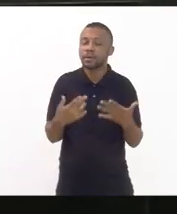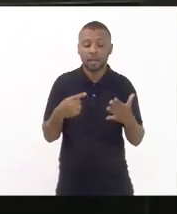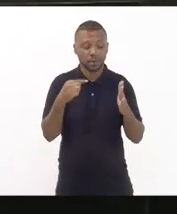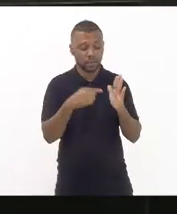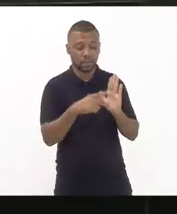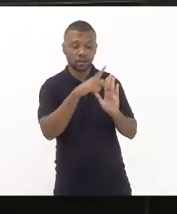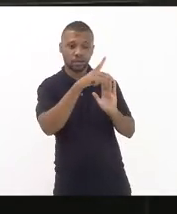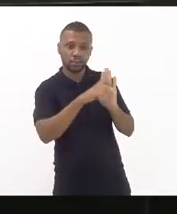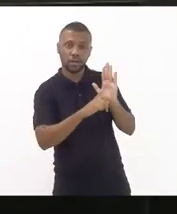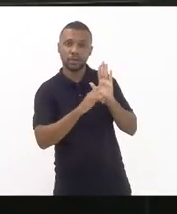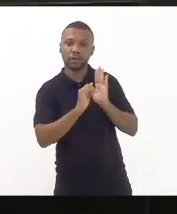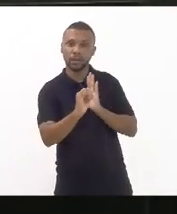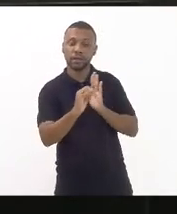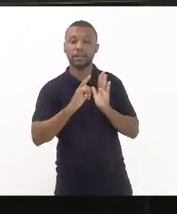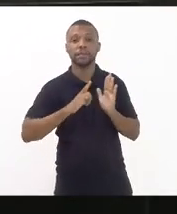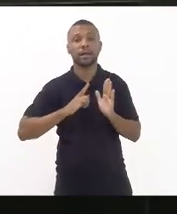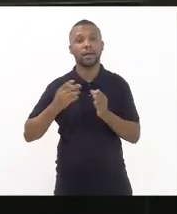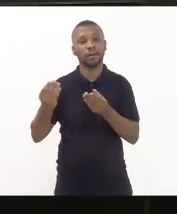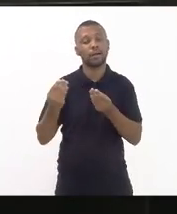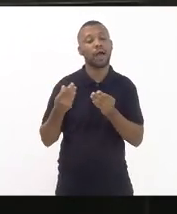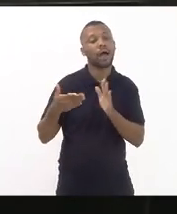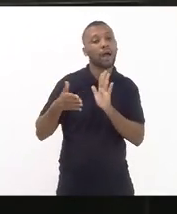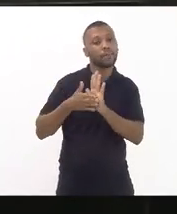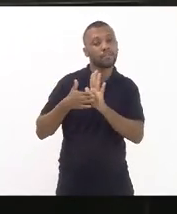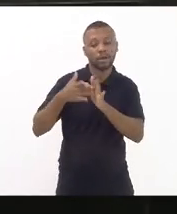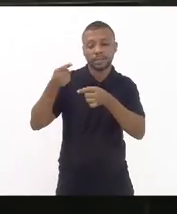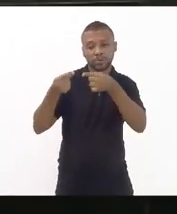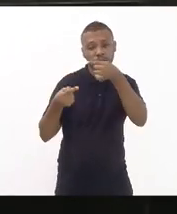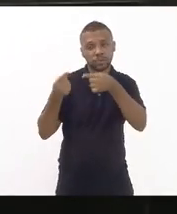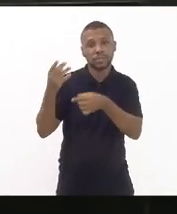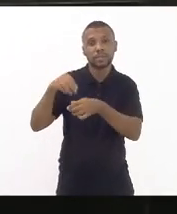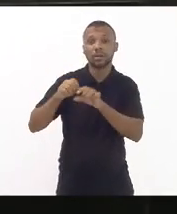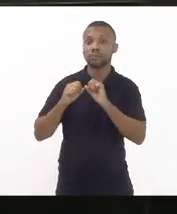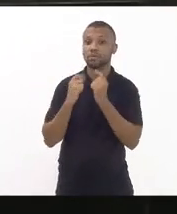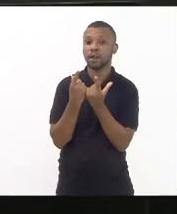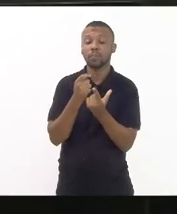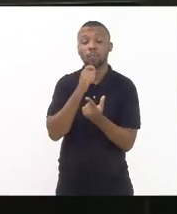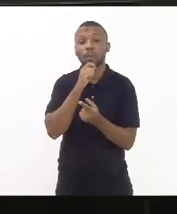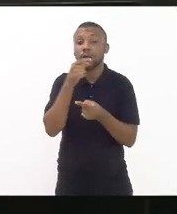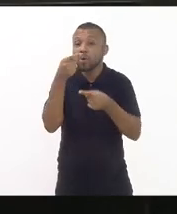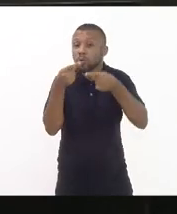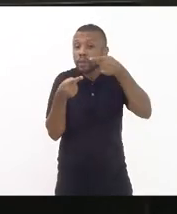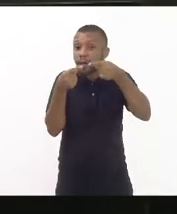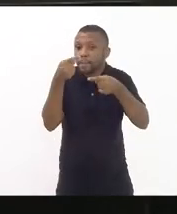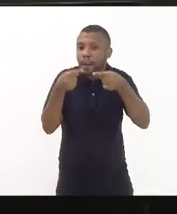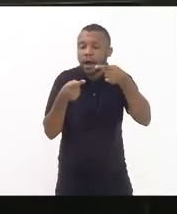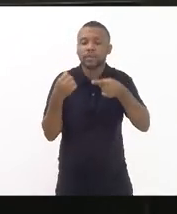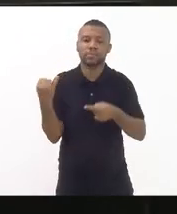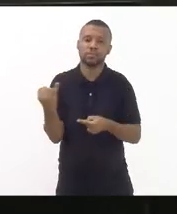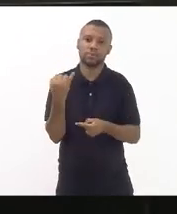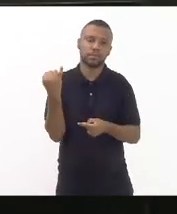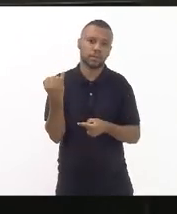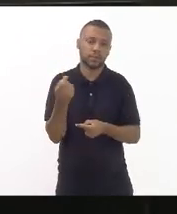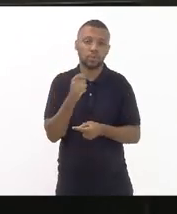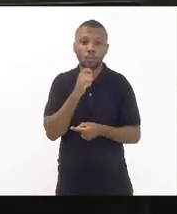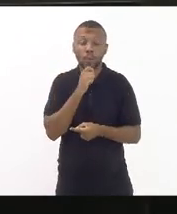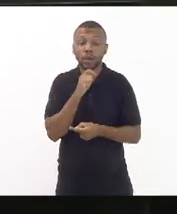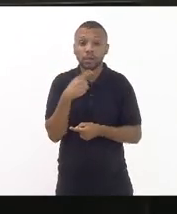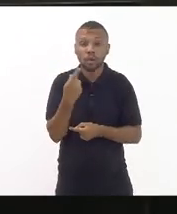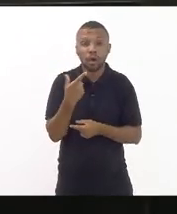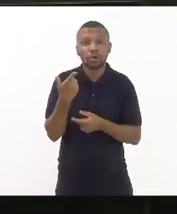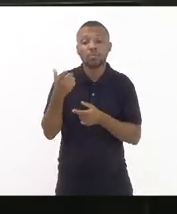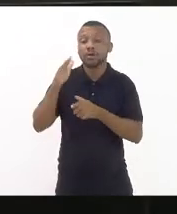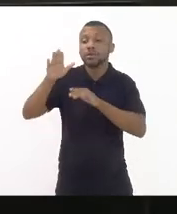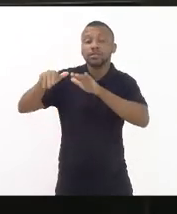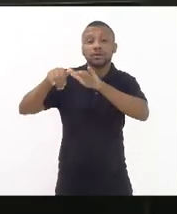projeto chega à pauta da Assembleia Legislativa sem o debate necessário, sem que a gente pudesse ouvir a categoria,